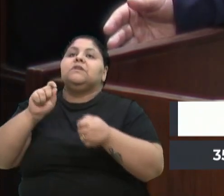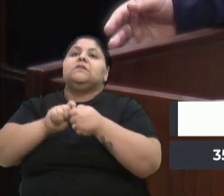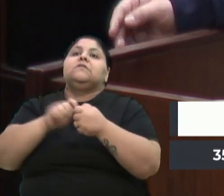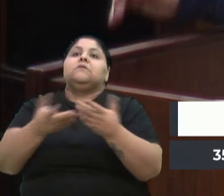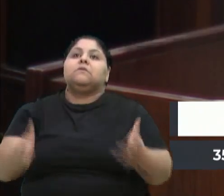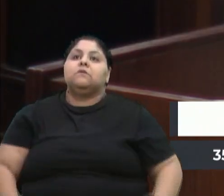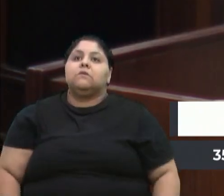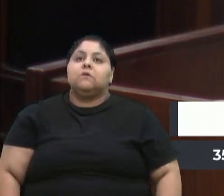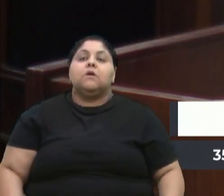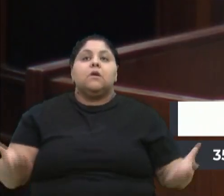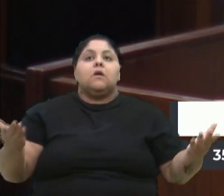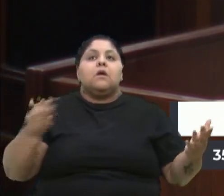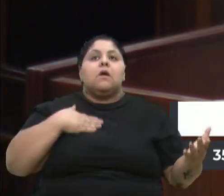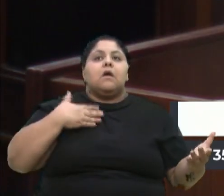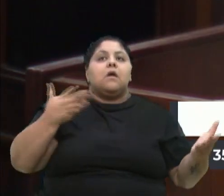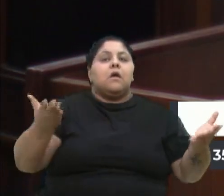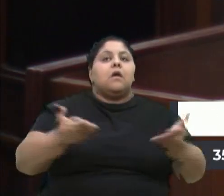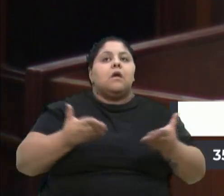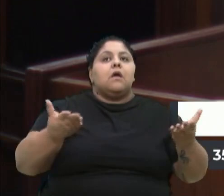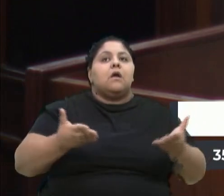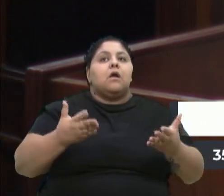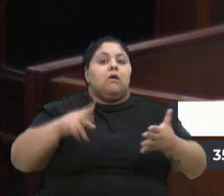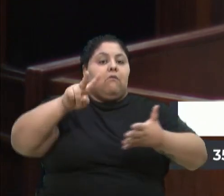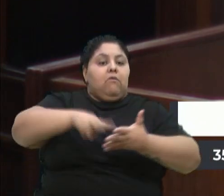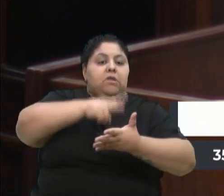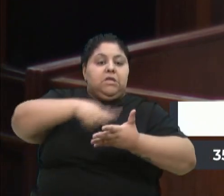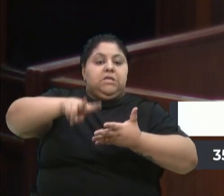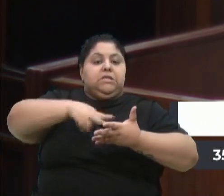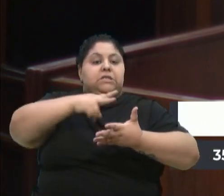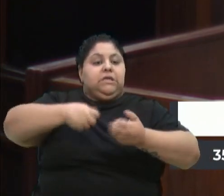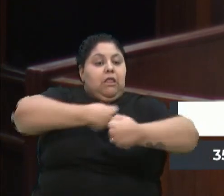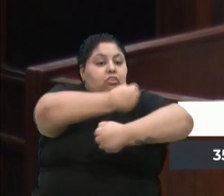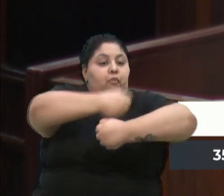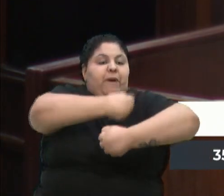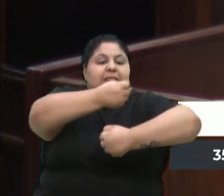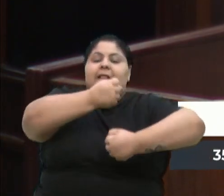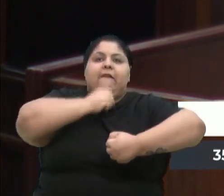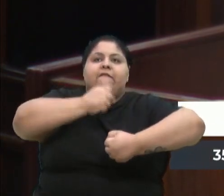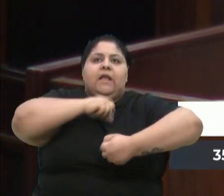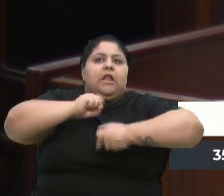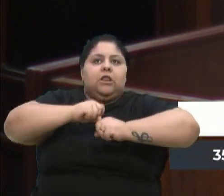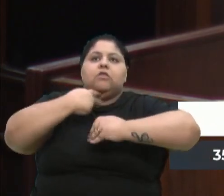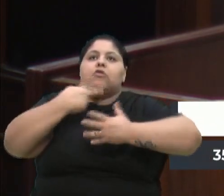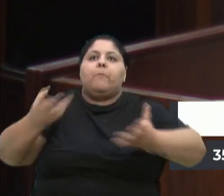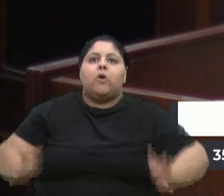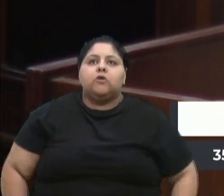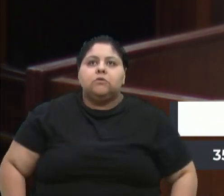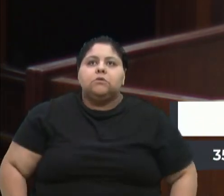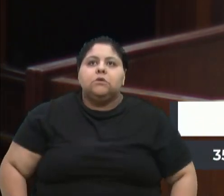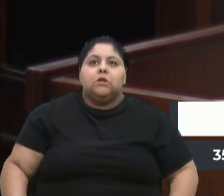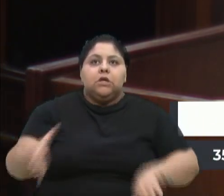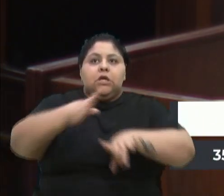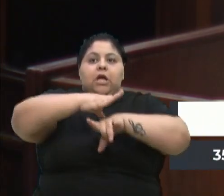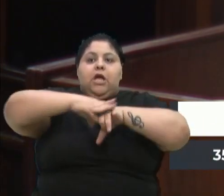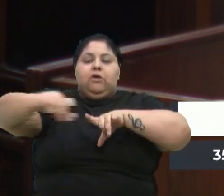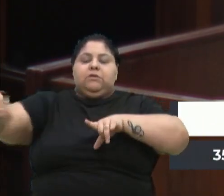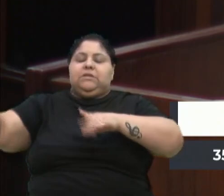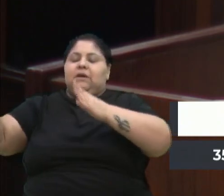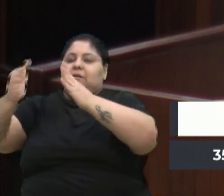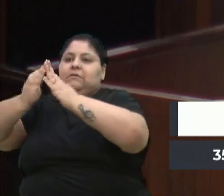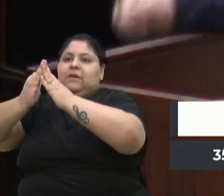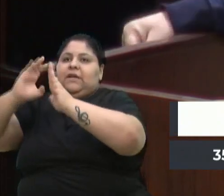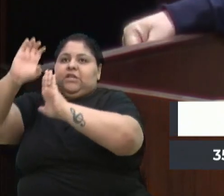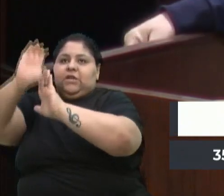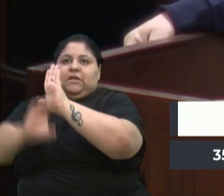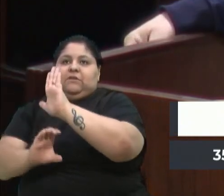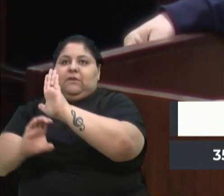Eu agora, porque eu vou no domingo ali no Panela Velha, eu não posso ir agora. Eu saio da missa e vou para o Panela Velha. Agora eu não posso